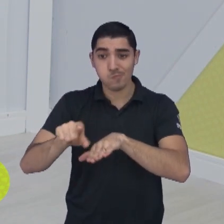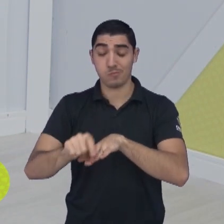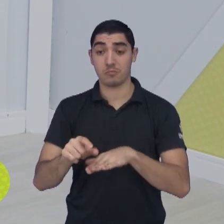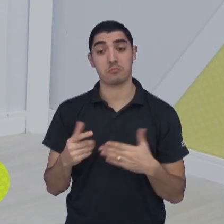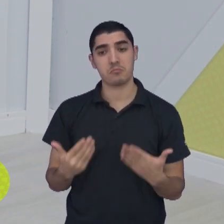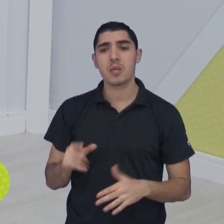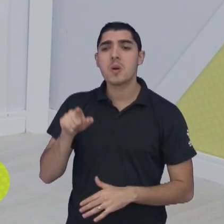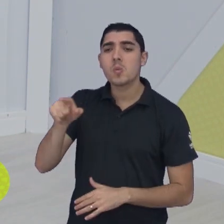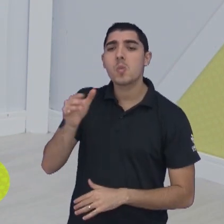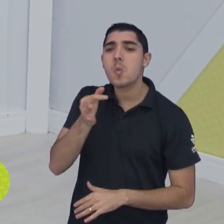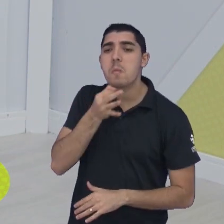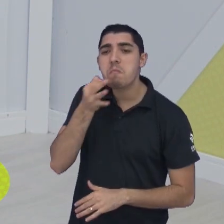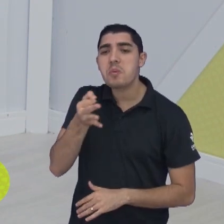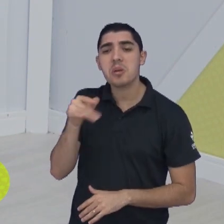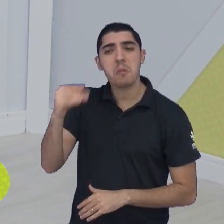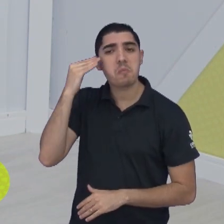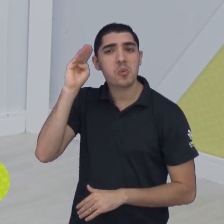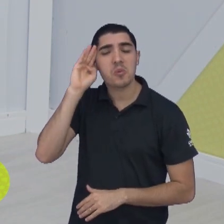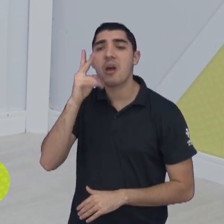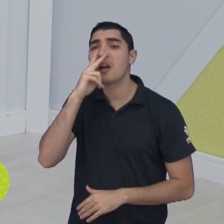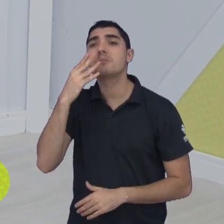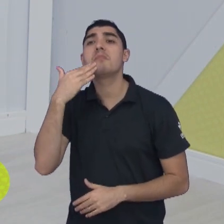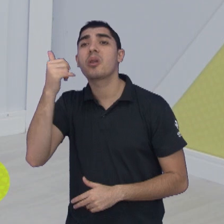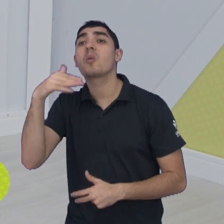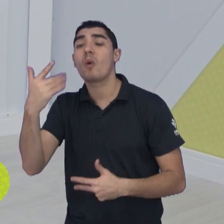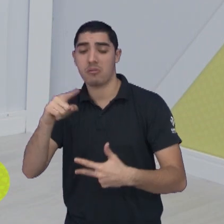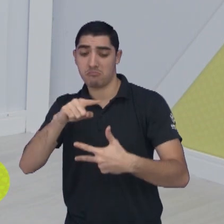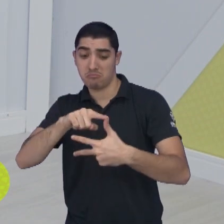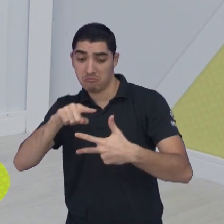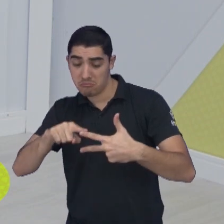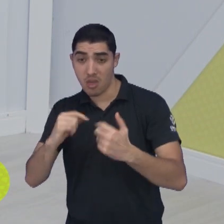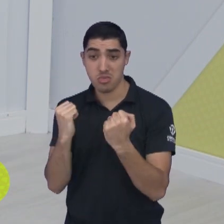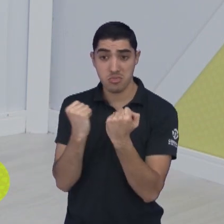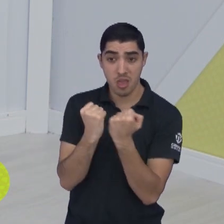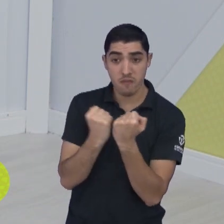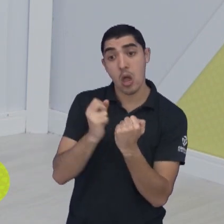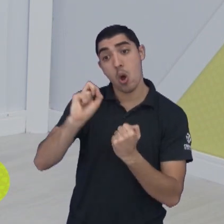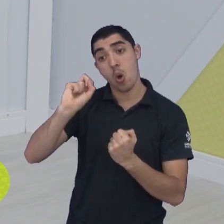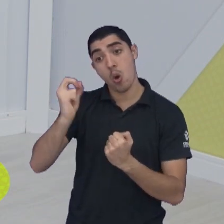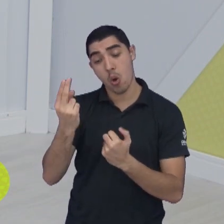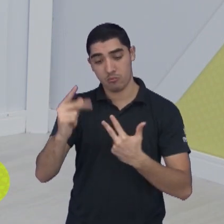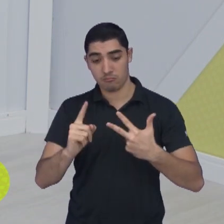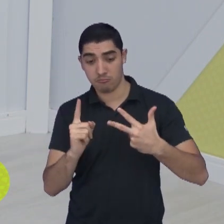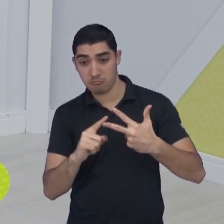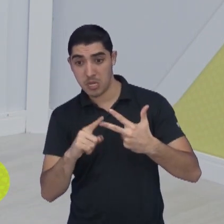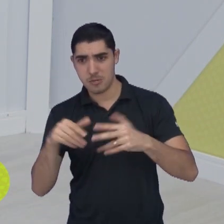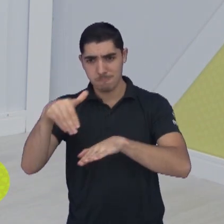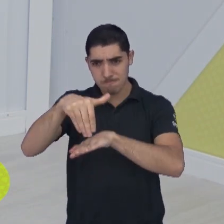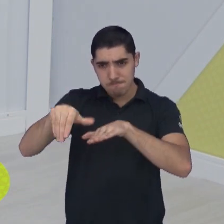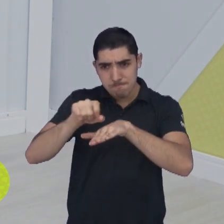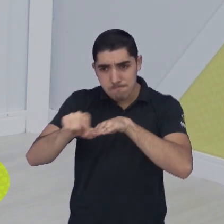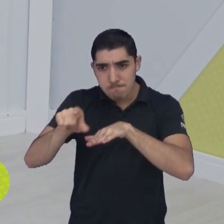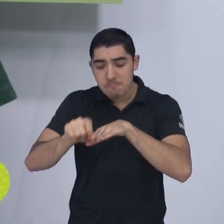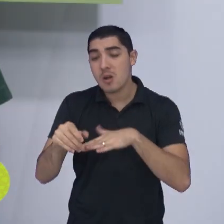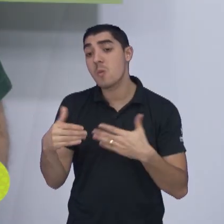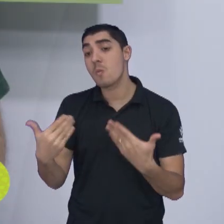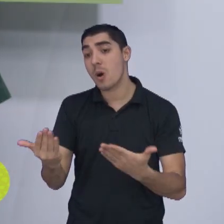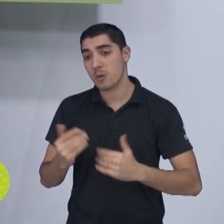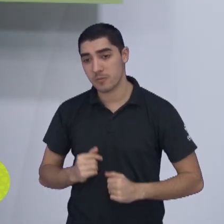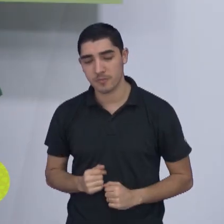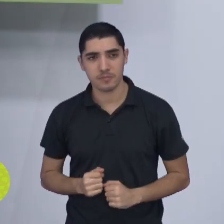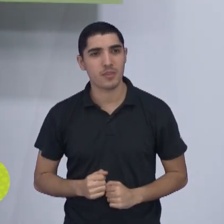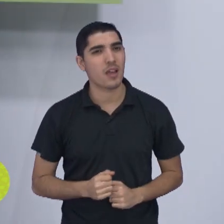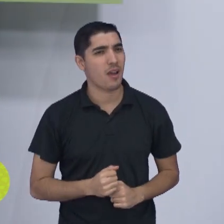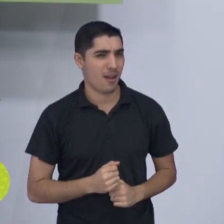sua visão, mediante as circunstâncias, o que é melhor? Dar uma segurada no começo de jogo aí ou de repente já ir para frente para tentar buscar a vitória? Tem